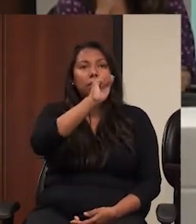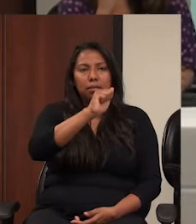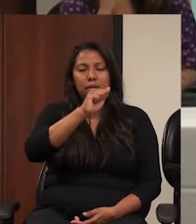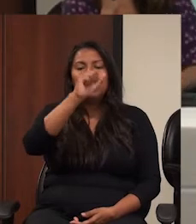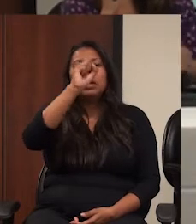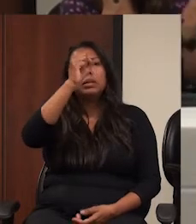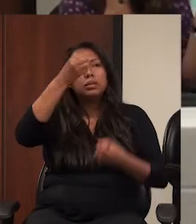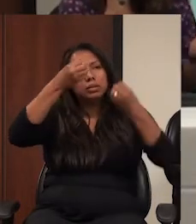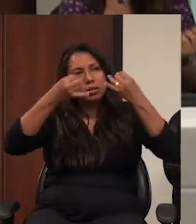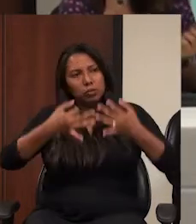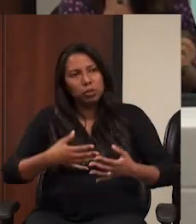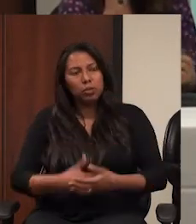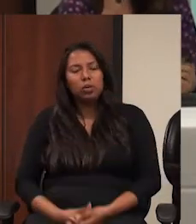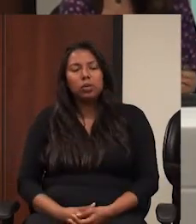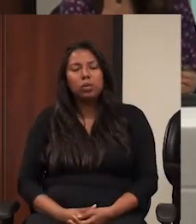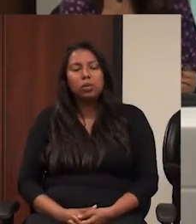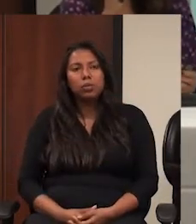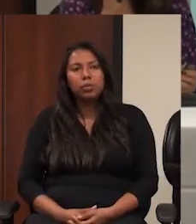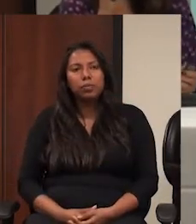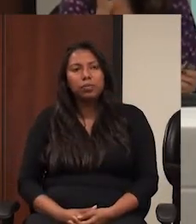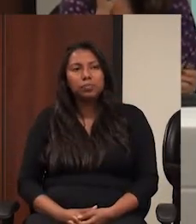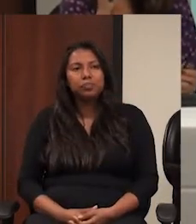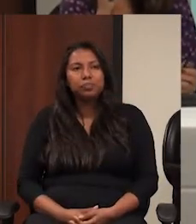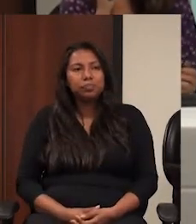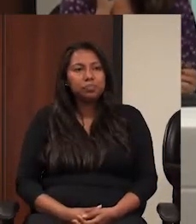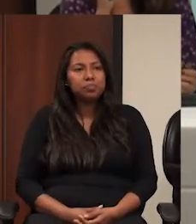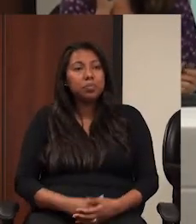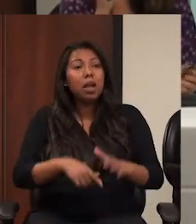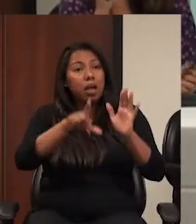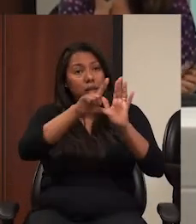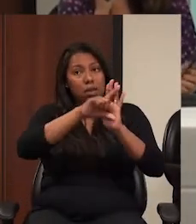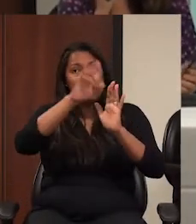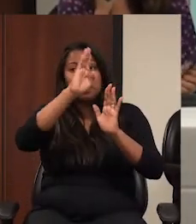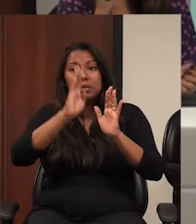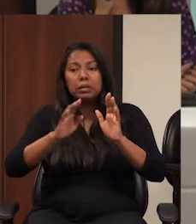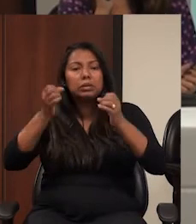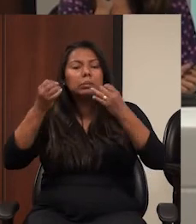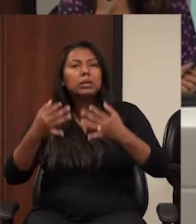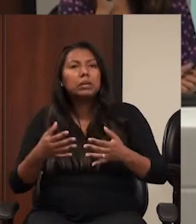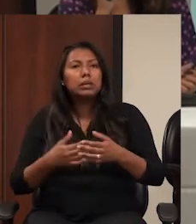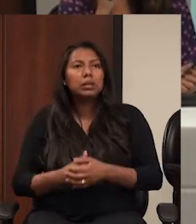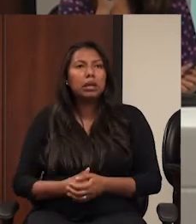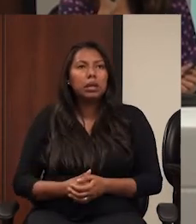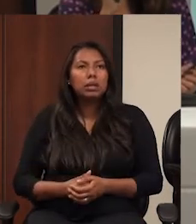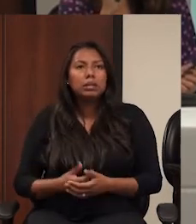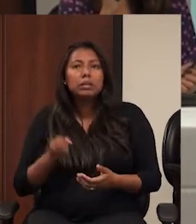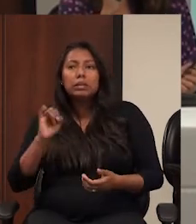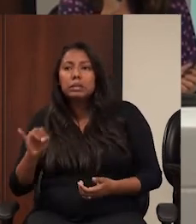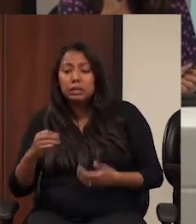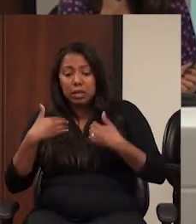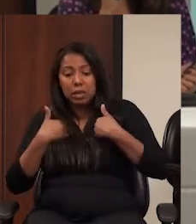lei brasileira, repetindo a convenção, fala sobre impedimento físico,